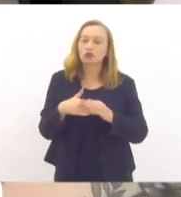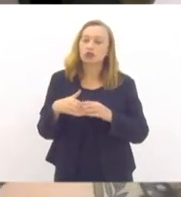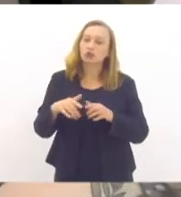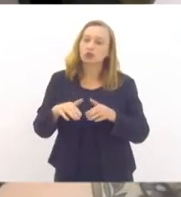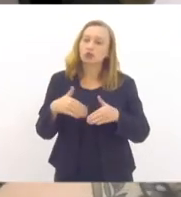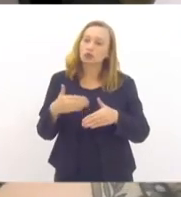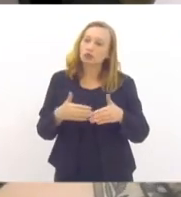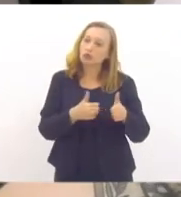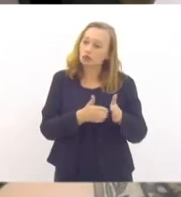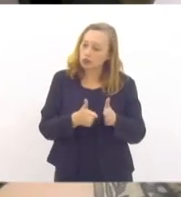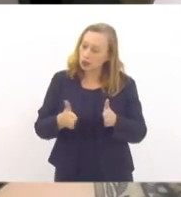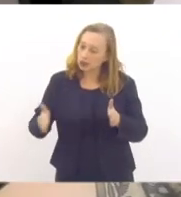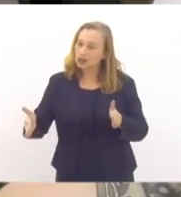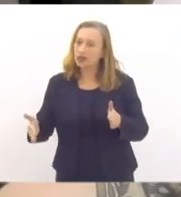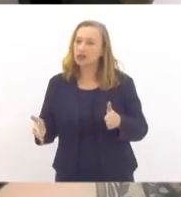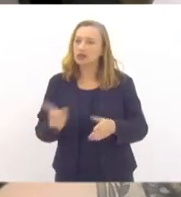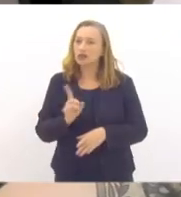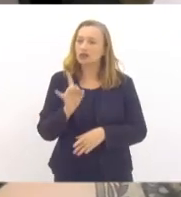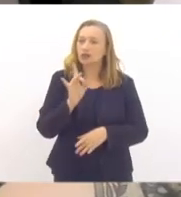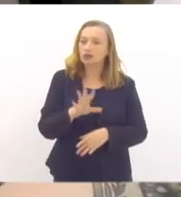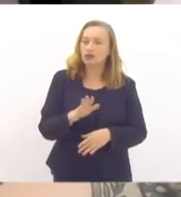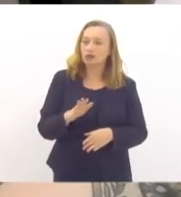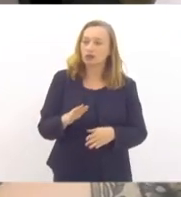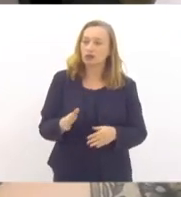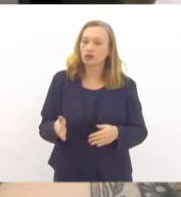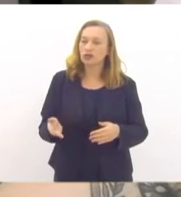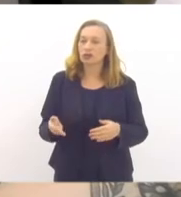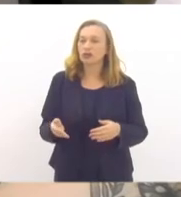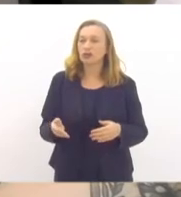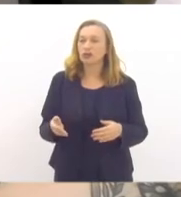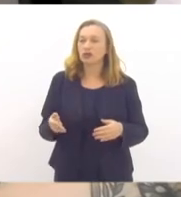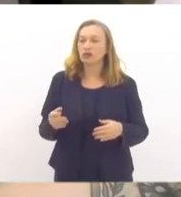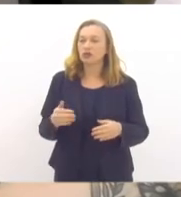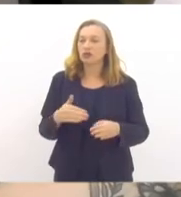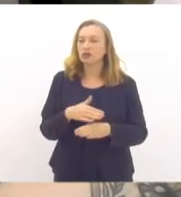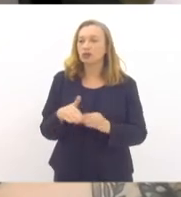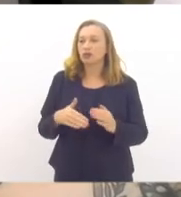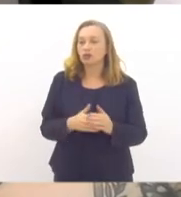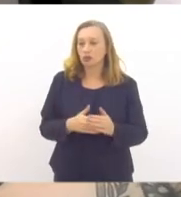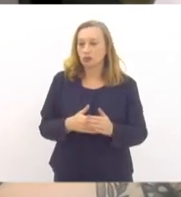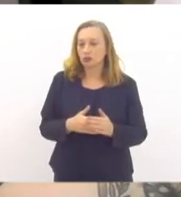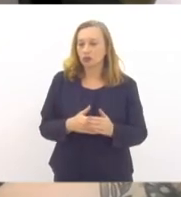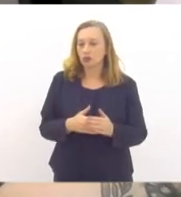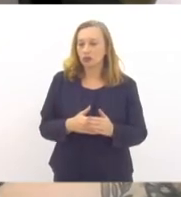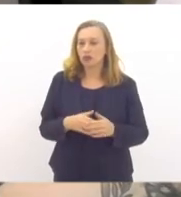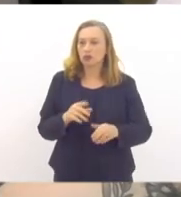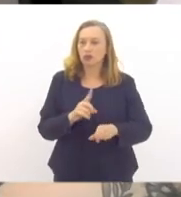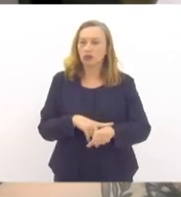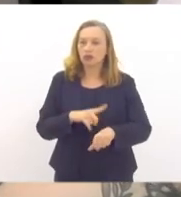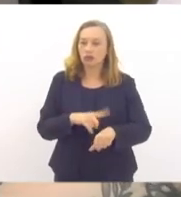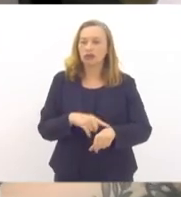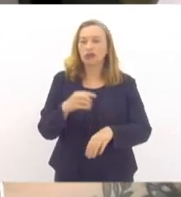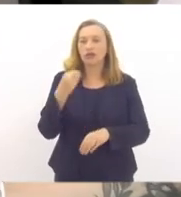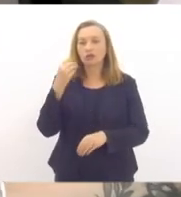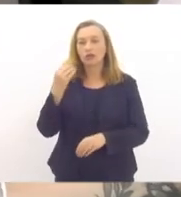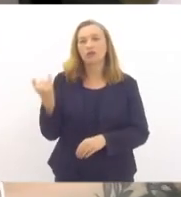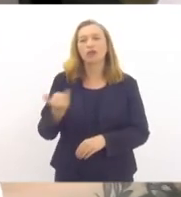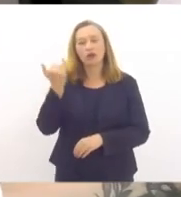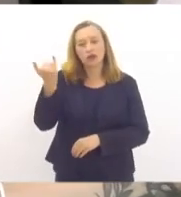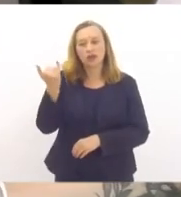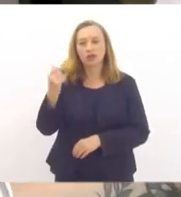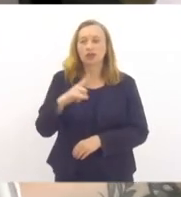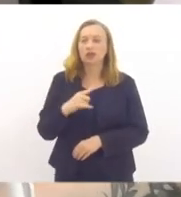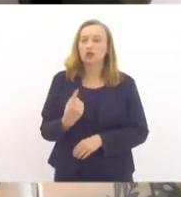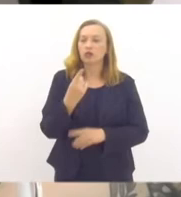processo, não só do lado de cá, mas também do lado de lá. Então, eu acho de extrema importância a gente ter